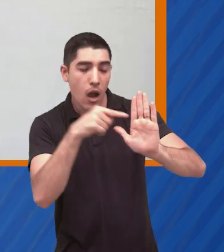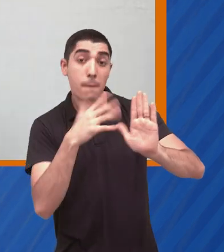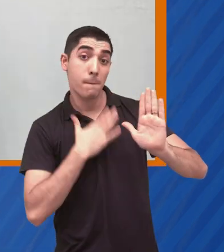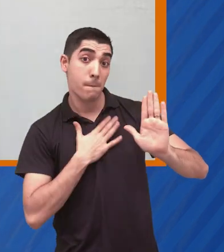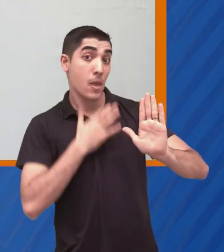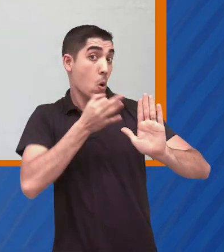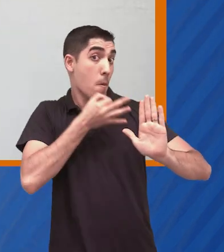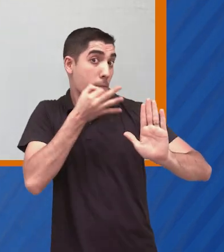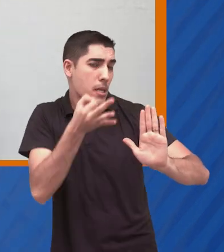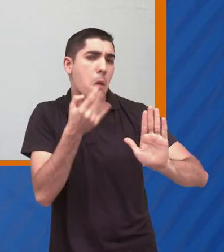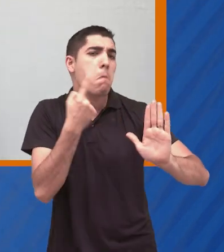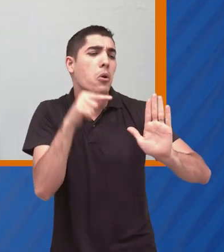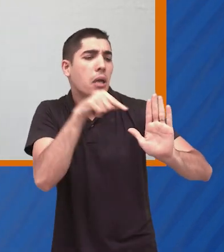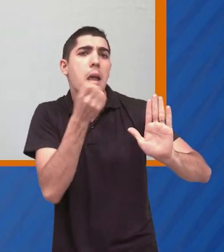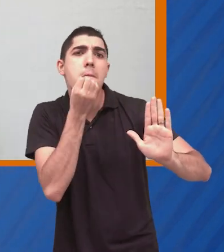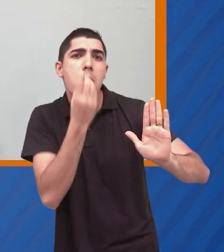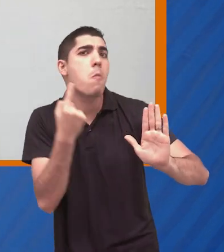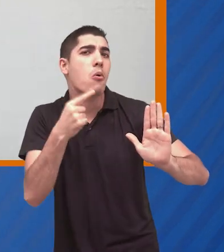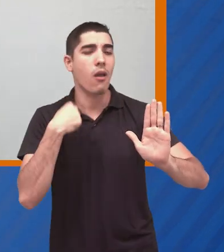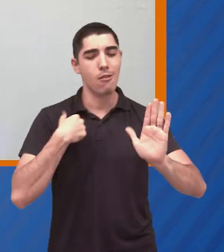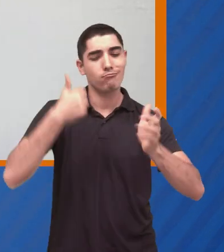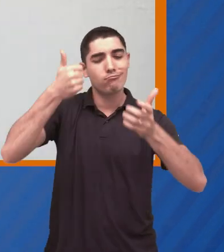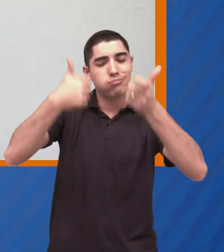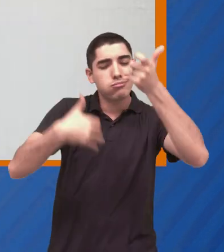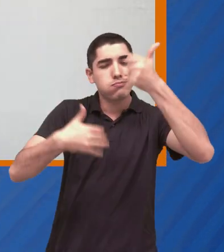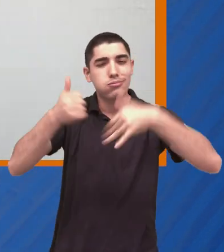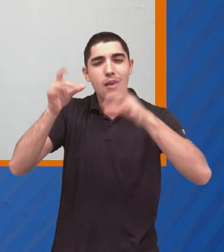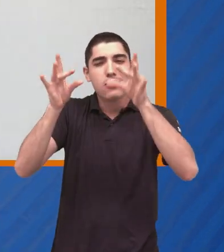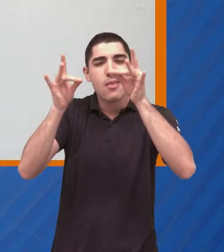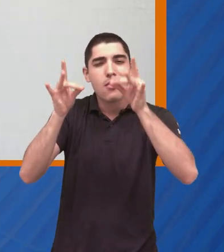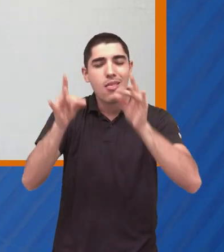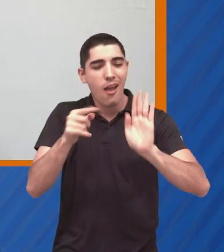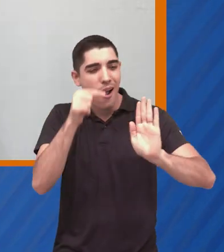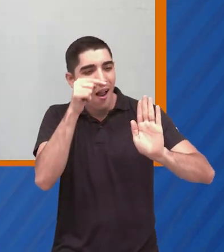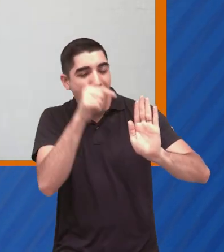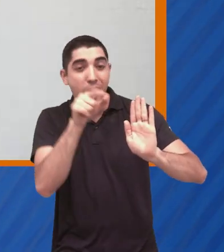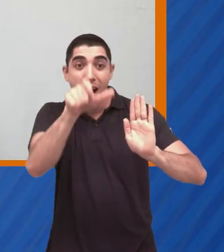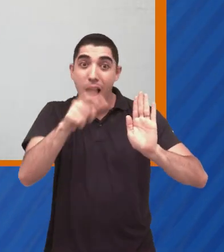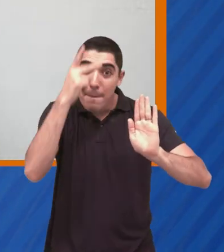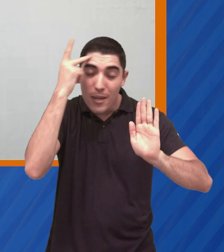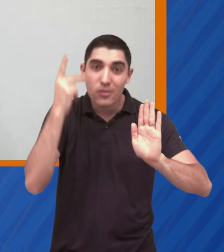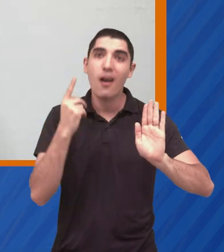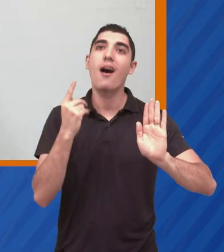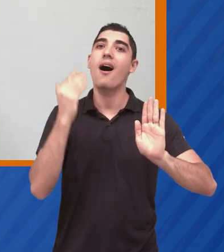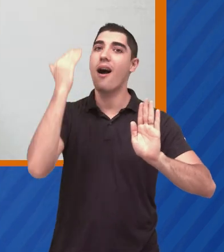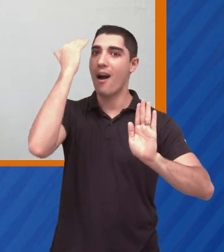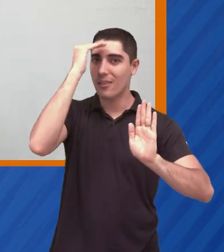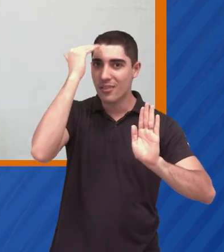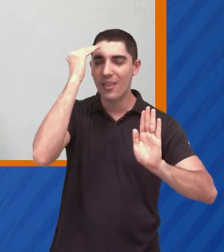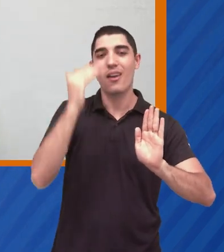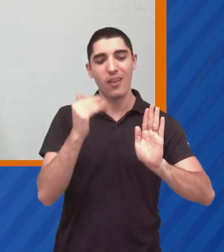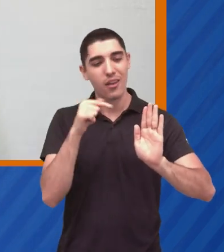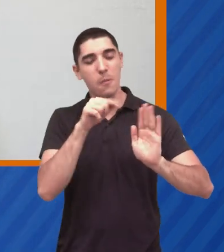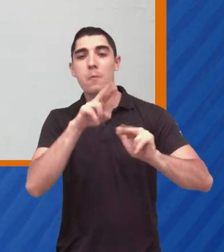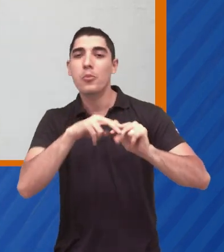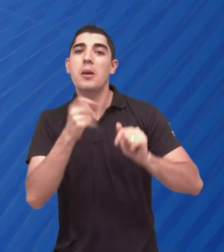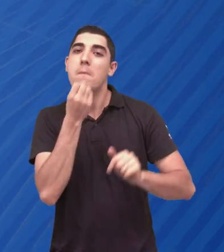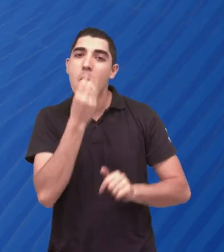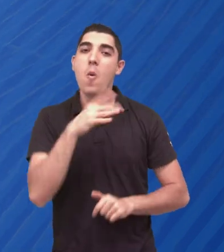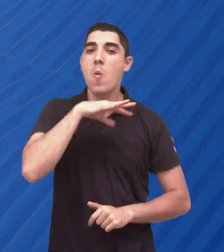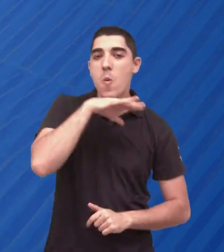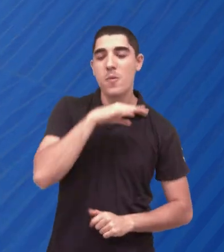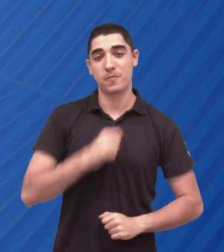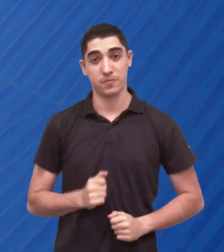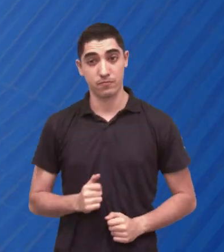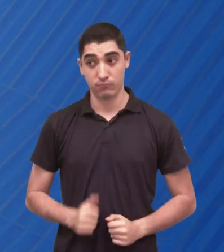explicando, fazendo uma análise do por que aquela obra é boa ou ela é ruim. E do porquê que eu considero uma obra boa ou ruim.